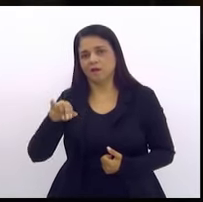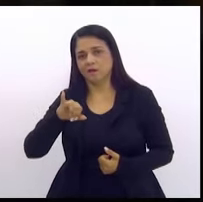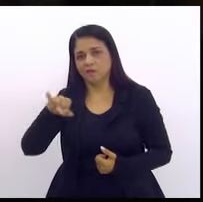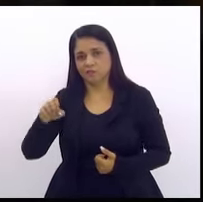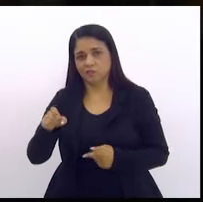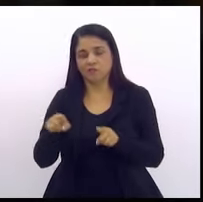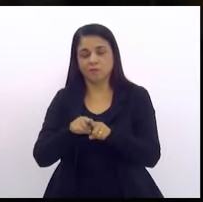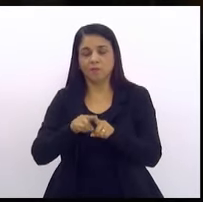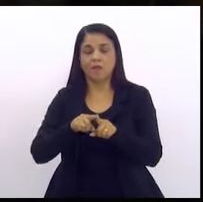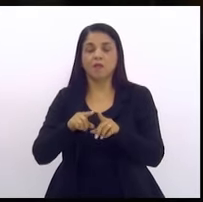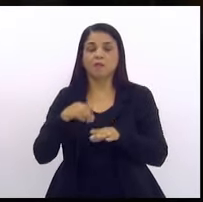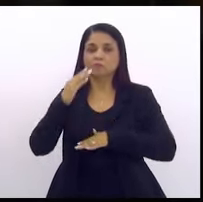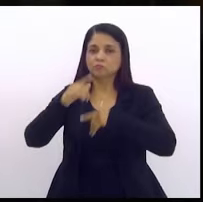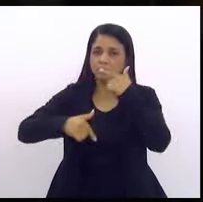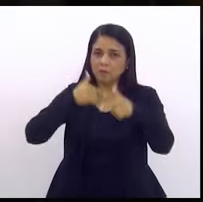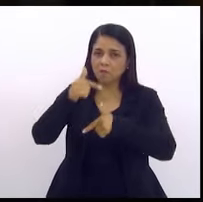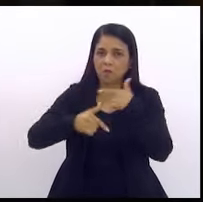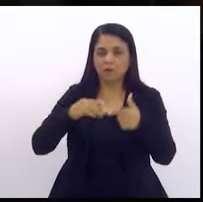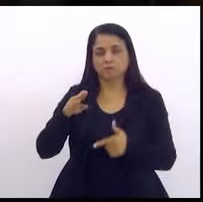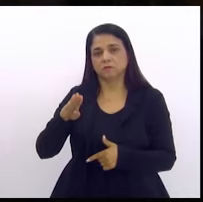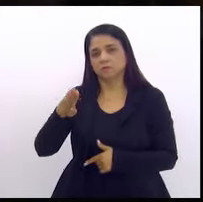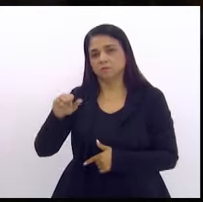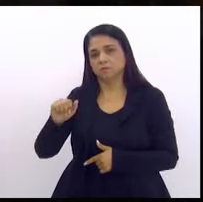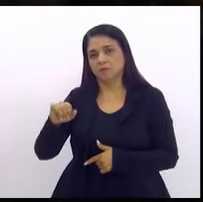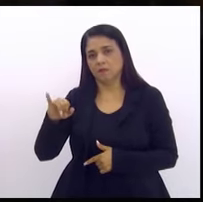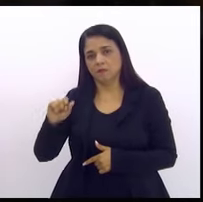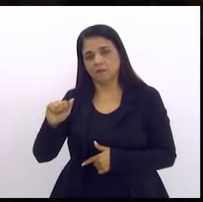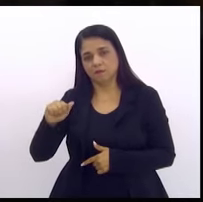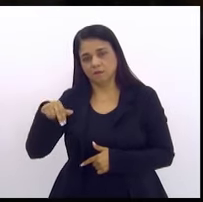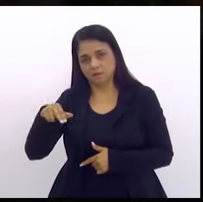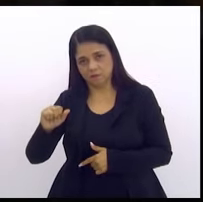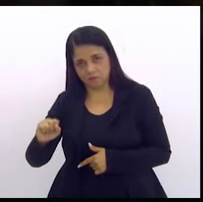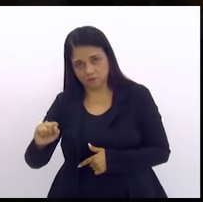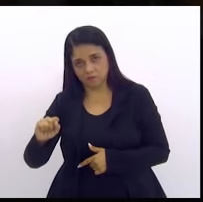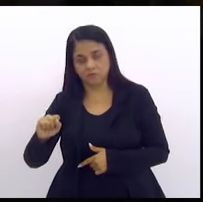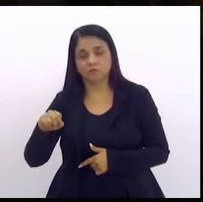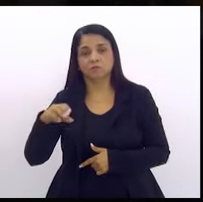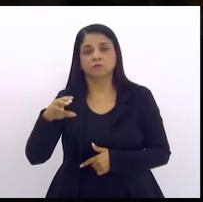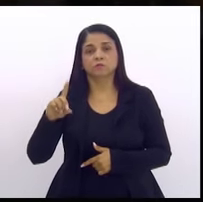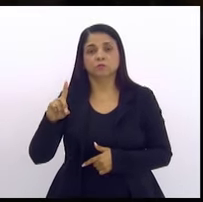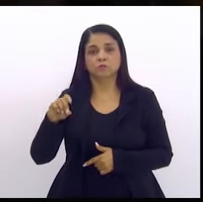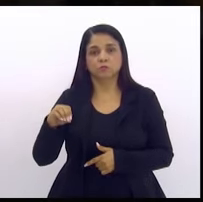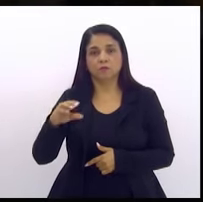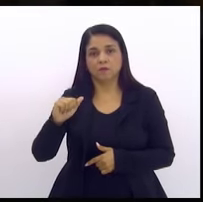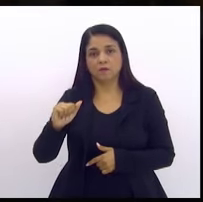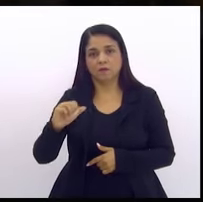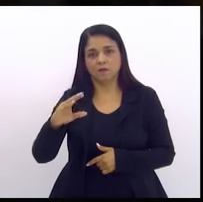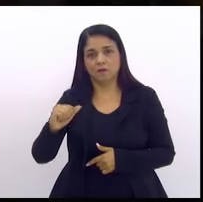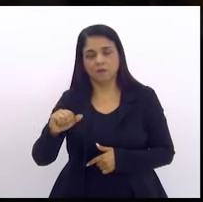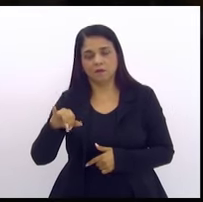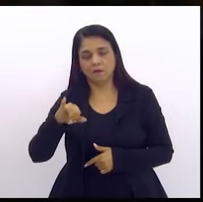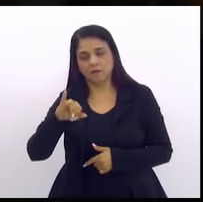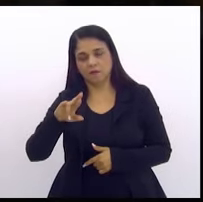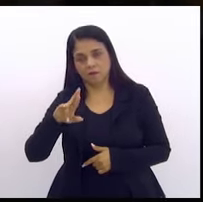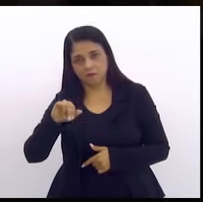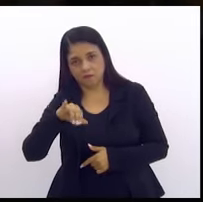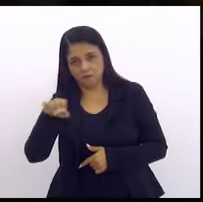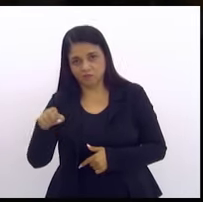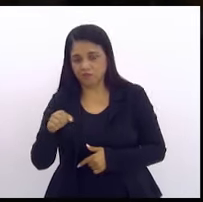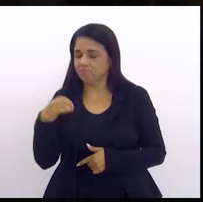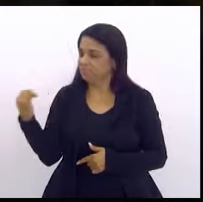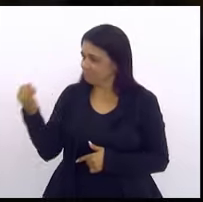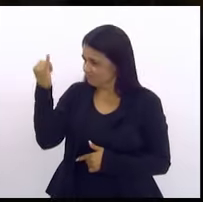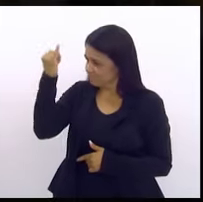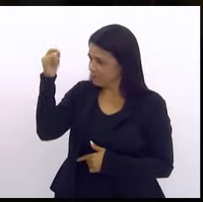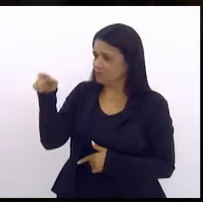das baianas do acarajé. Então, é uma vitória importante. Agradeço a mobilização das baianas do acarajé. Vejo aqui minha